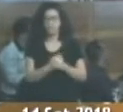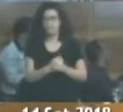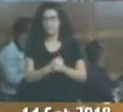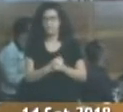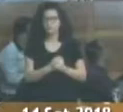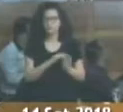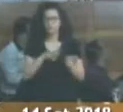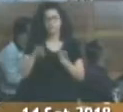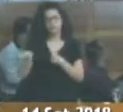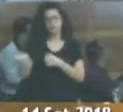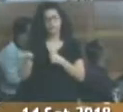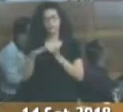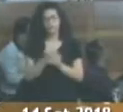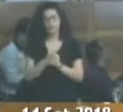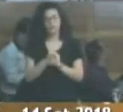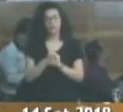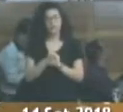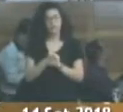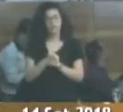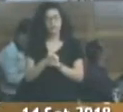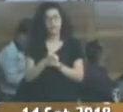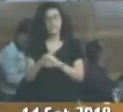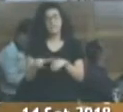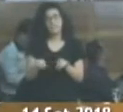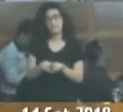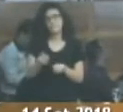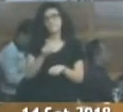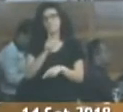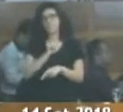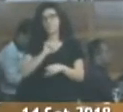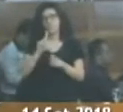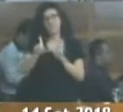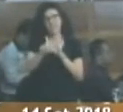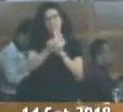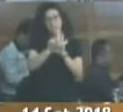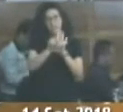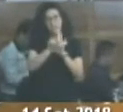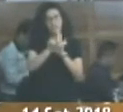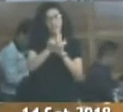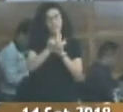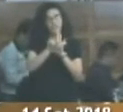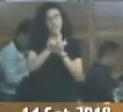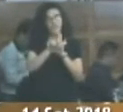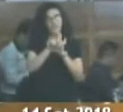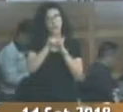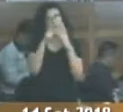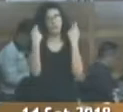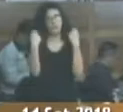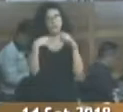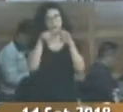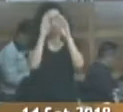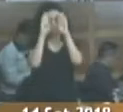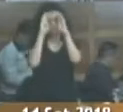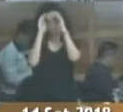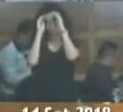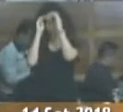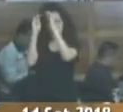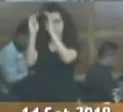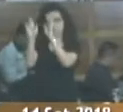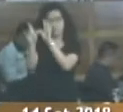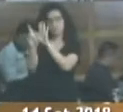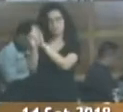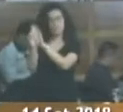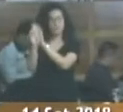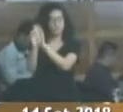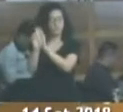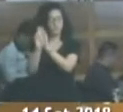dessa parte da qualidade da água, a gente tem a parte legal, onde a gente precisa obedecer a legislação,